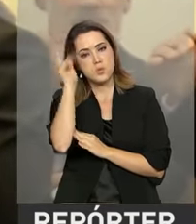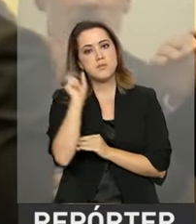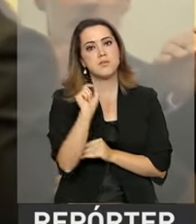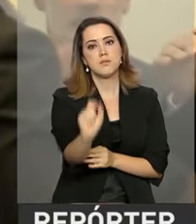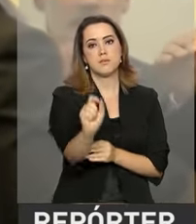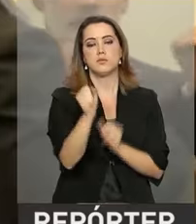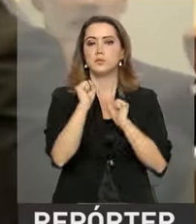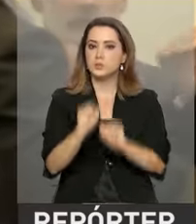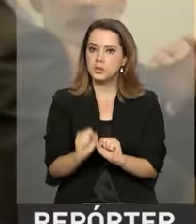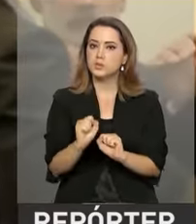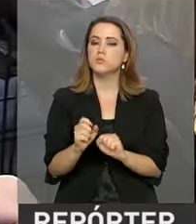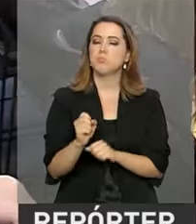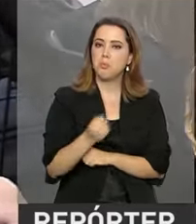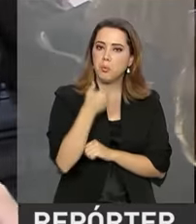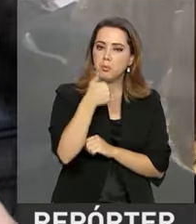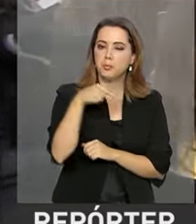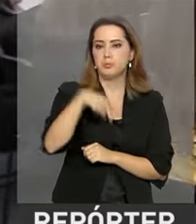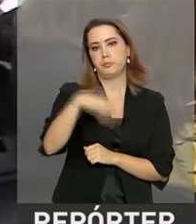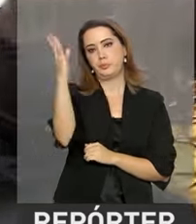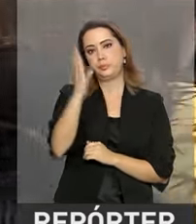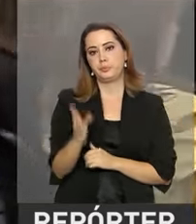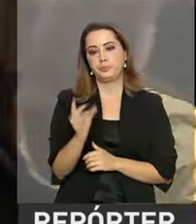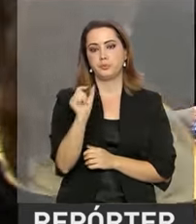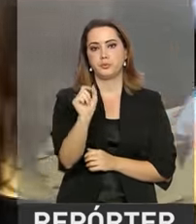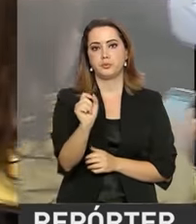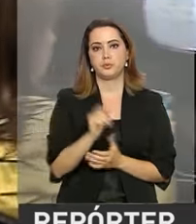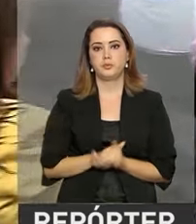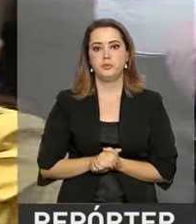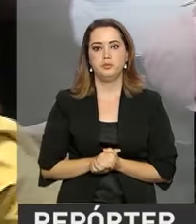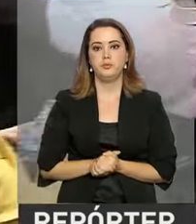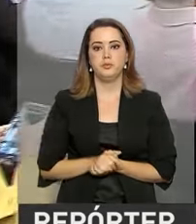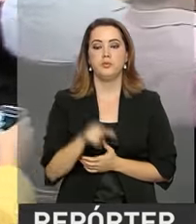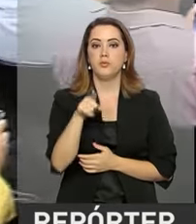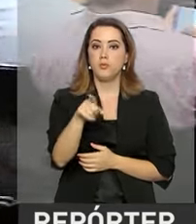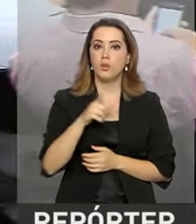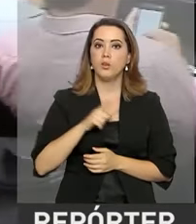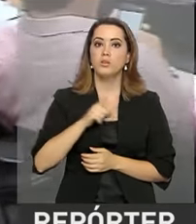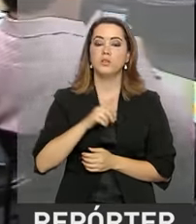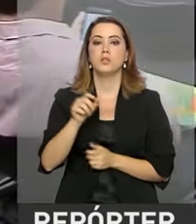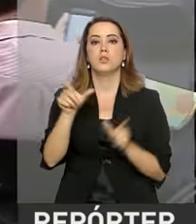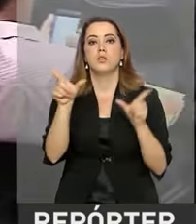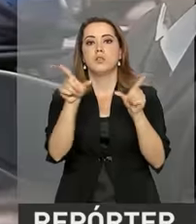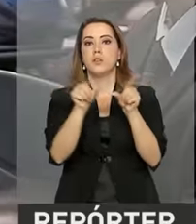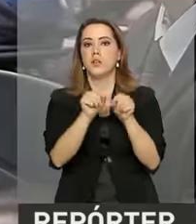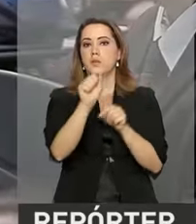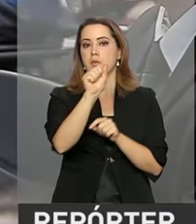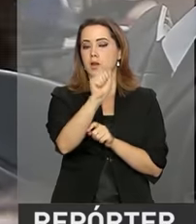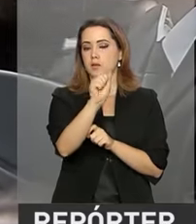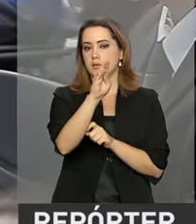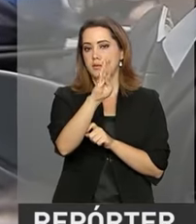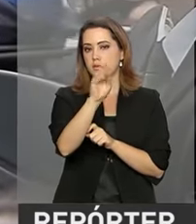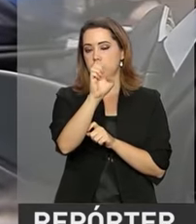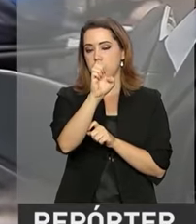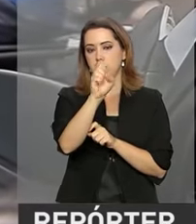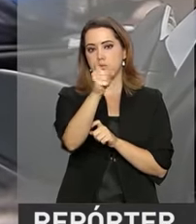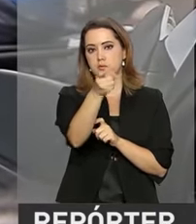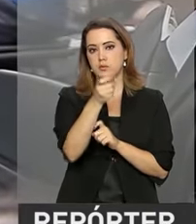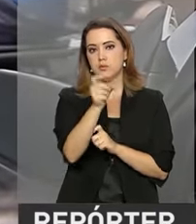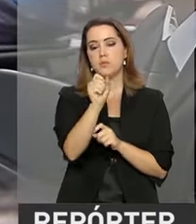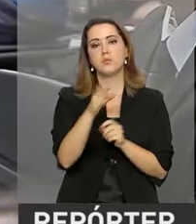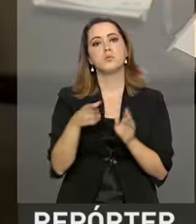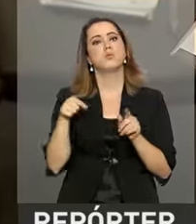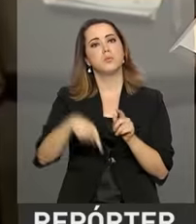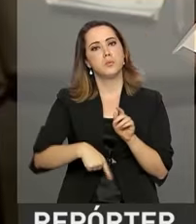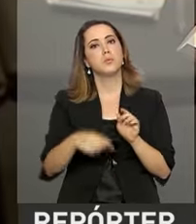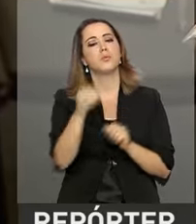o potencial do mercado brasileiro. A Agência Brasileira de Promoção de Exportações e Investimentos, Apex, promove aqui no Rio, na Casa